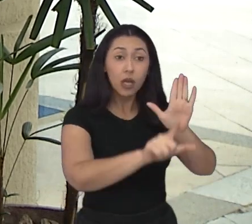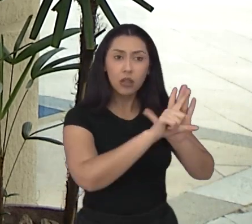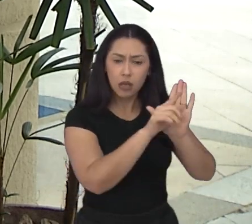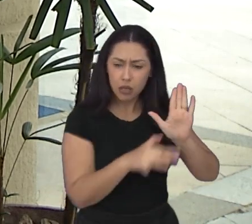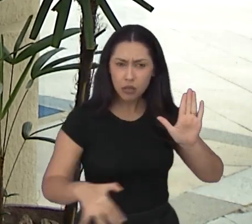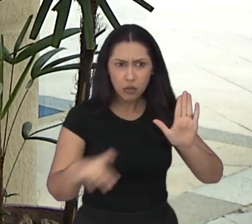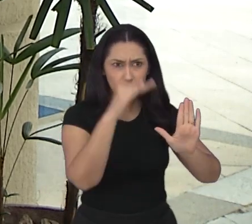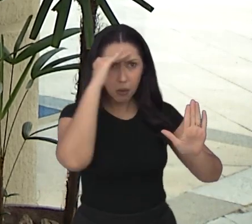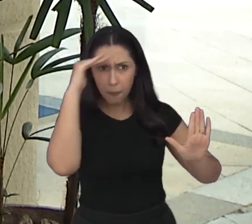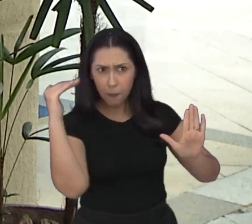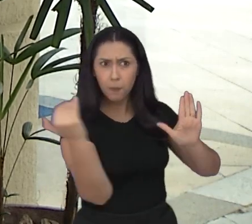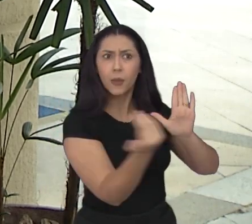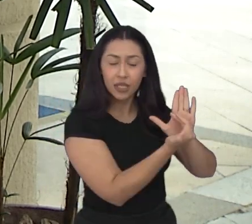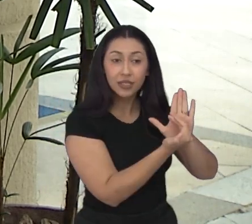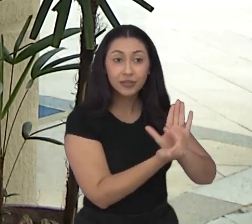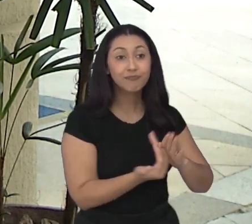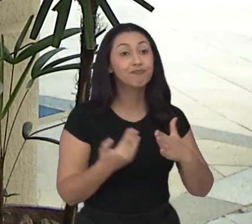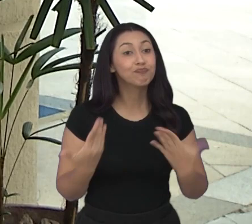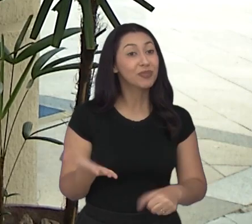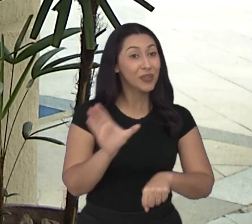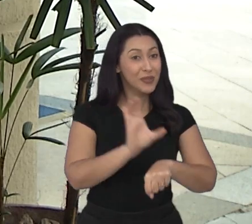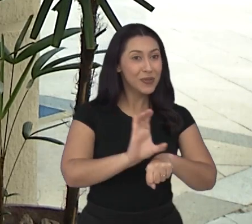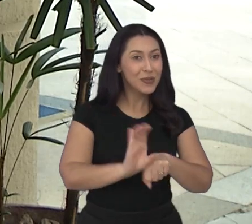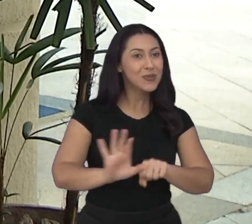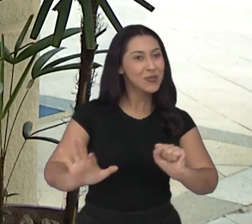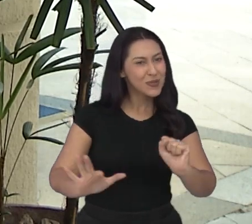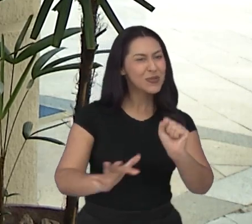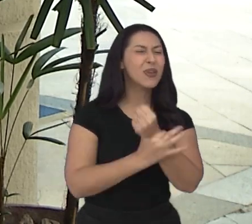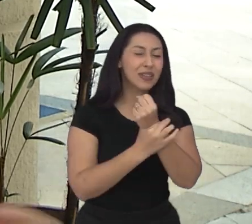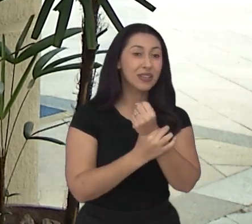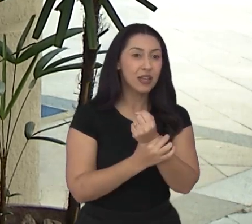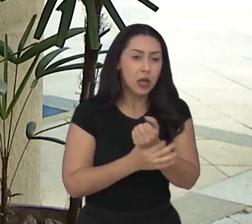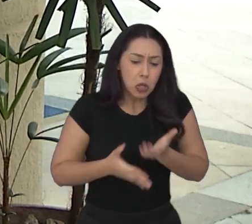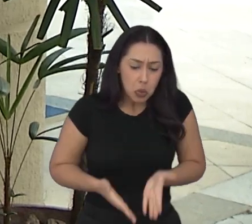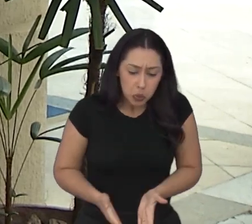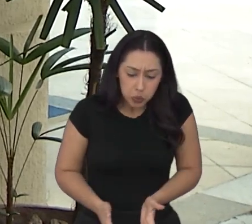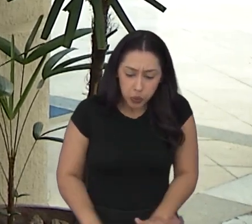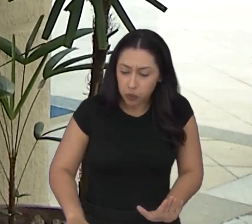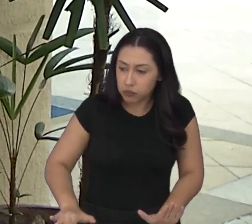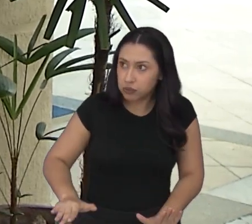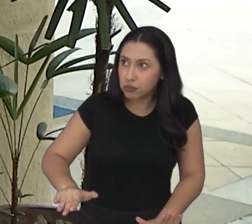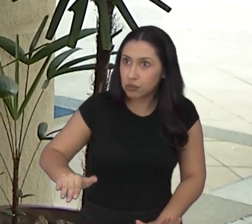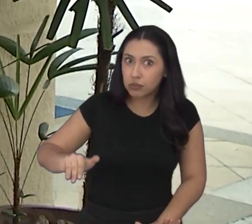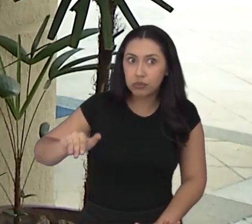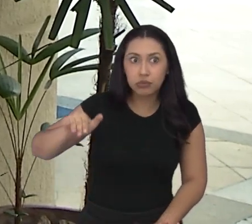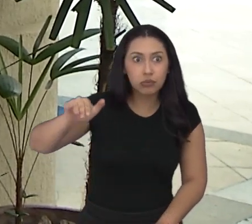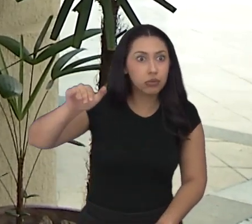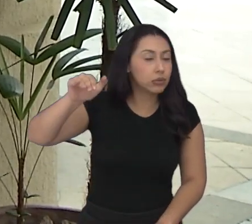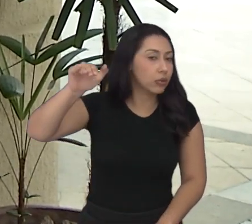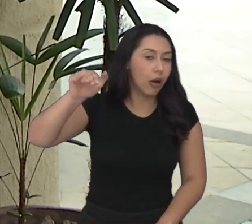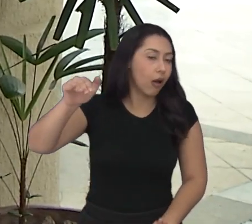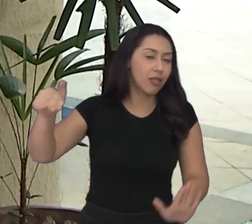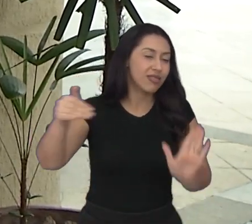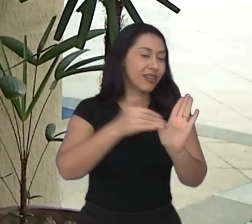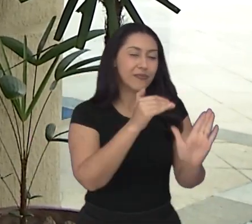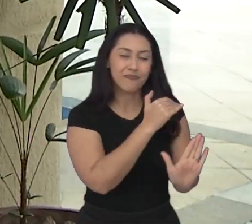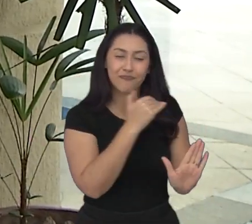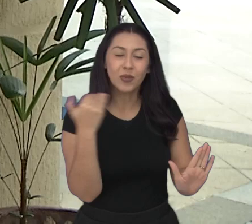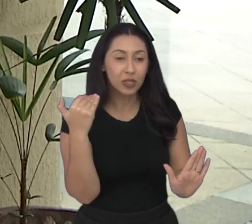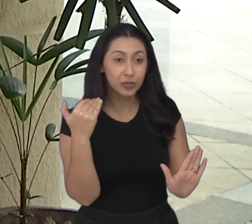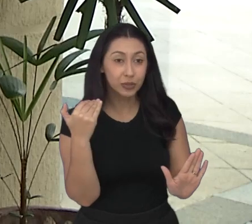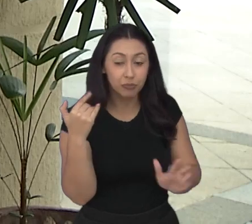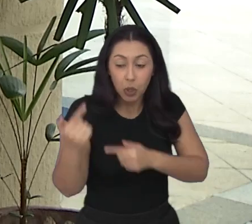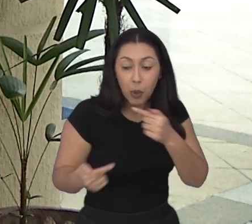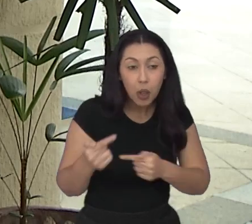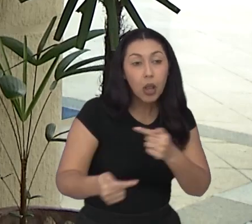todas as pessoas possam cumprir. E o Código Civil ele vem proteger desde o nascituro até os herdeiros com a sua sucessão.